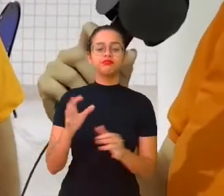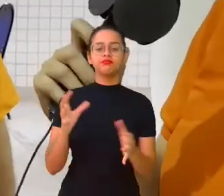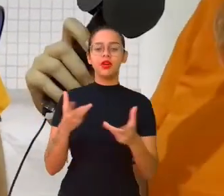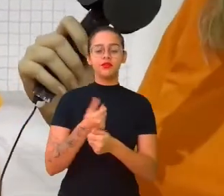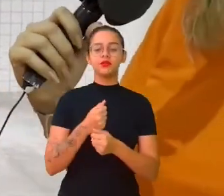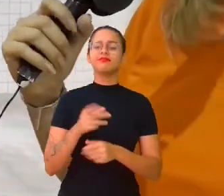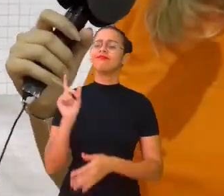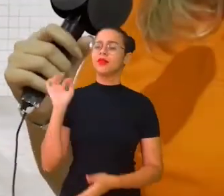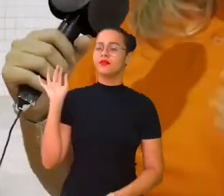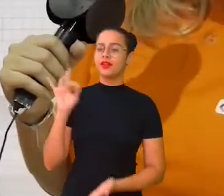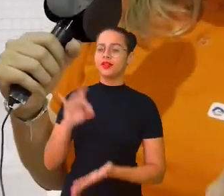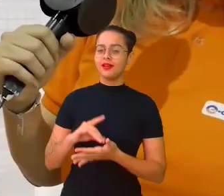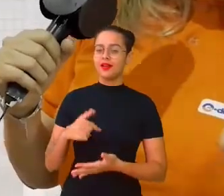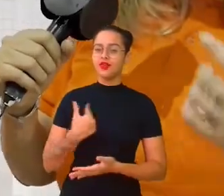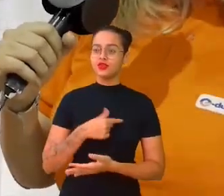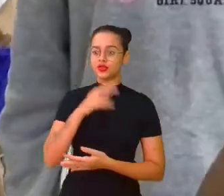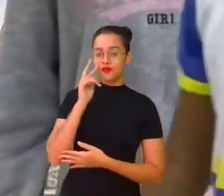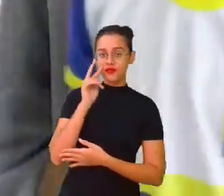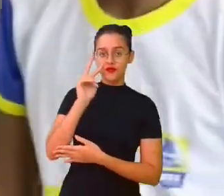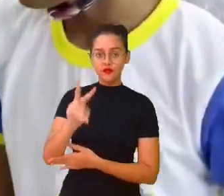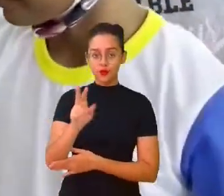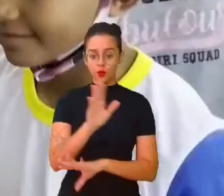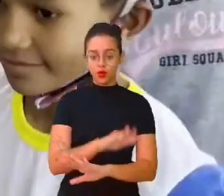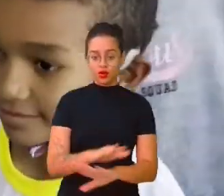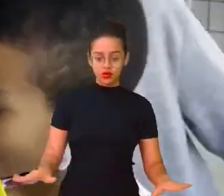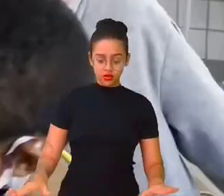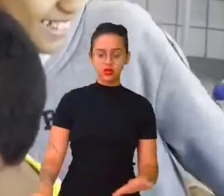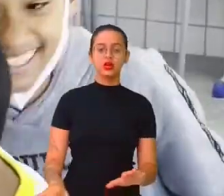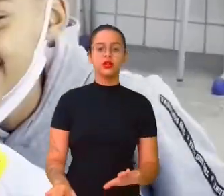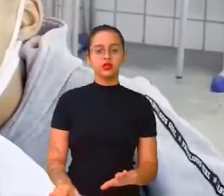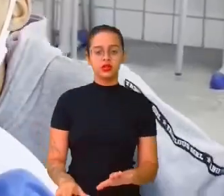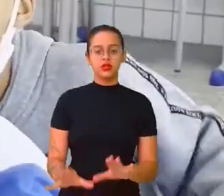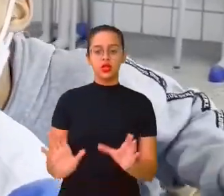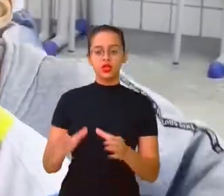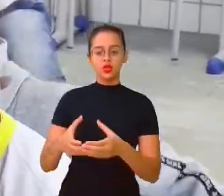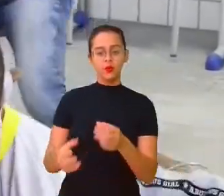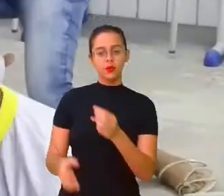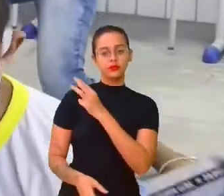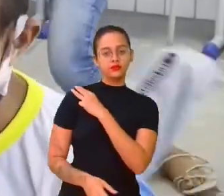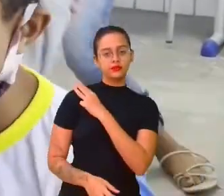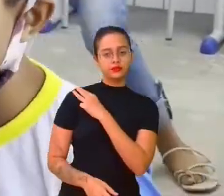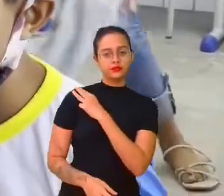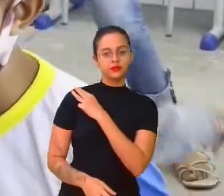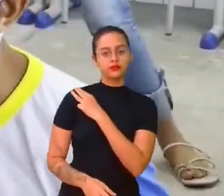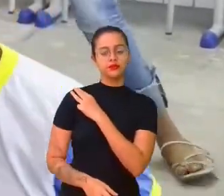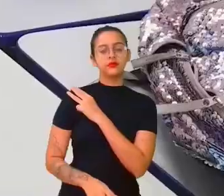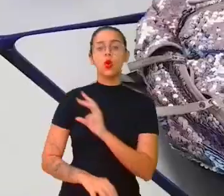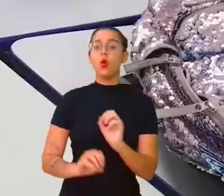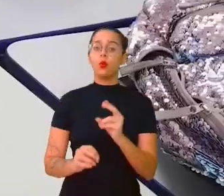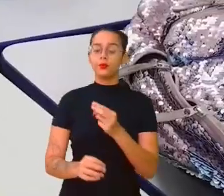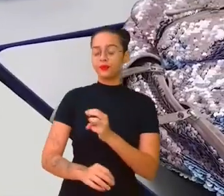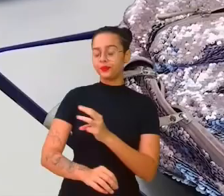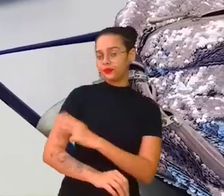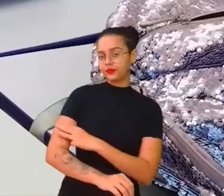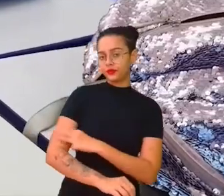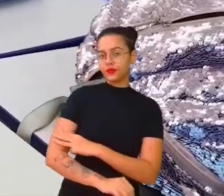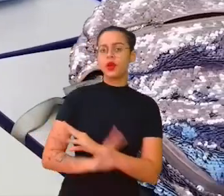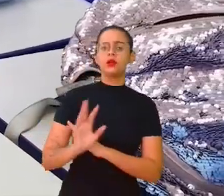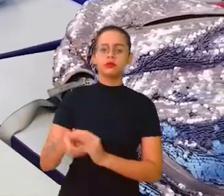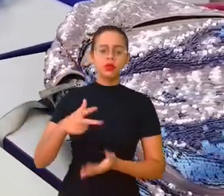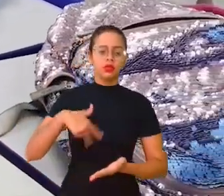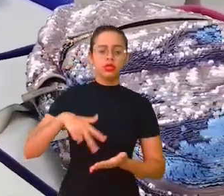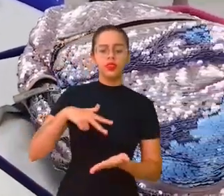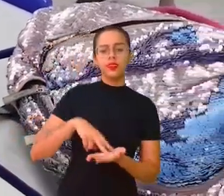É verdade. E a gente viu que os pequenininhos, como a gente diz, né, que era a turma do terceiro ano, ficaram super empolgados, já dançaram, pularam